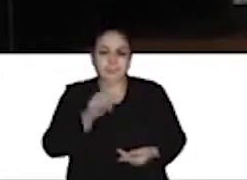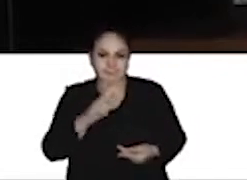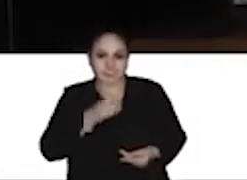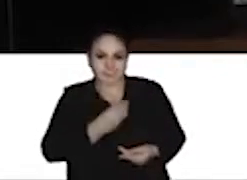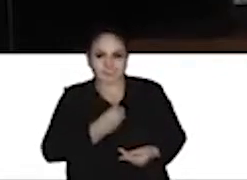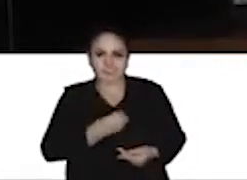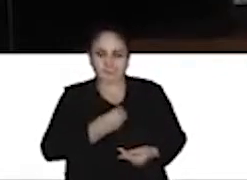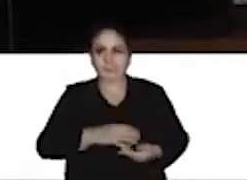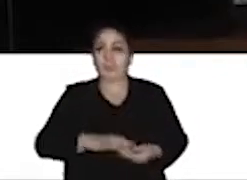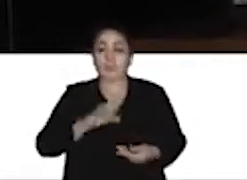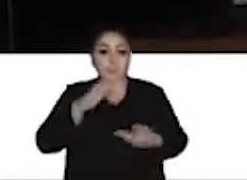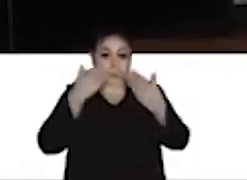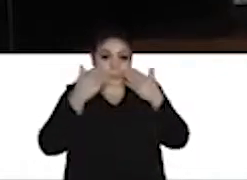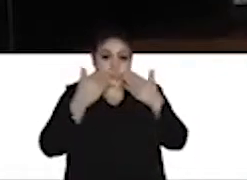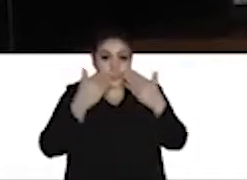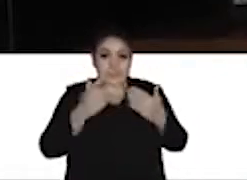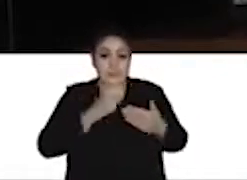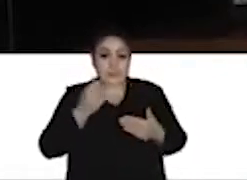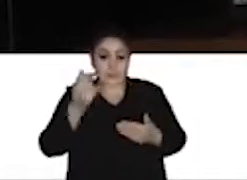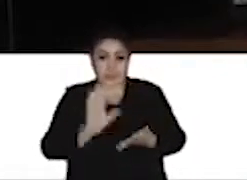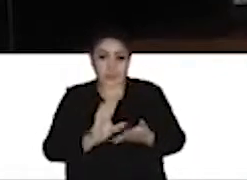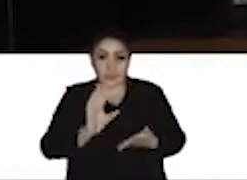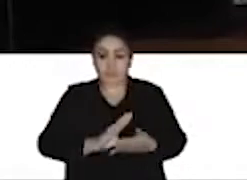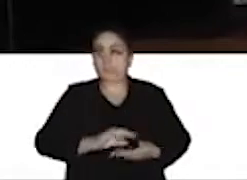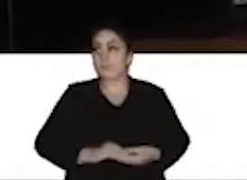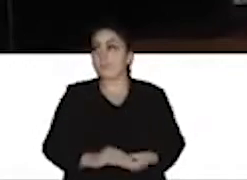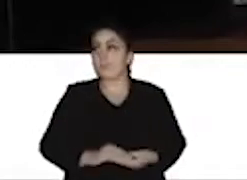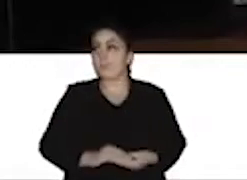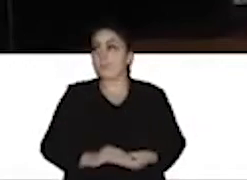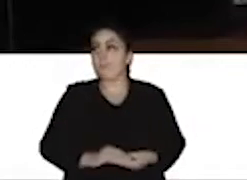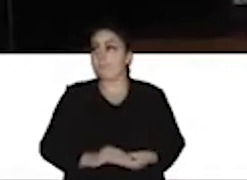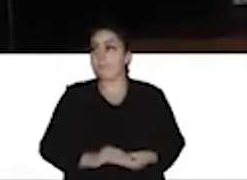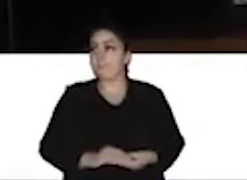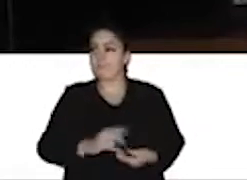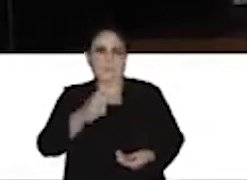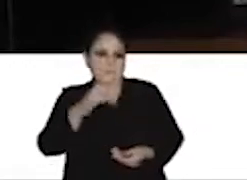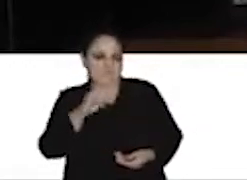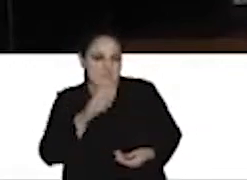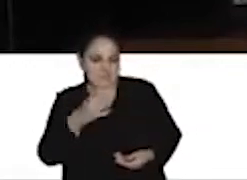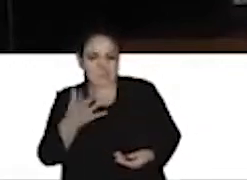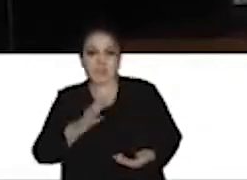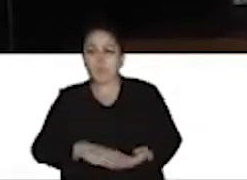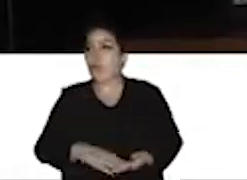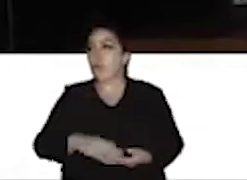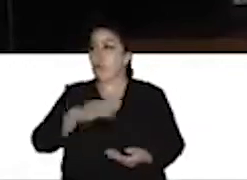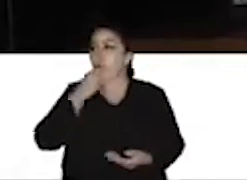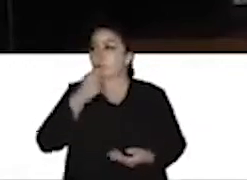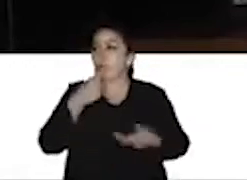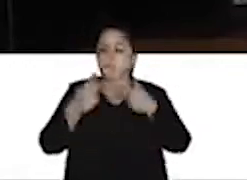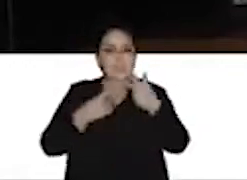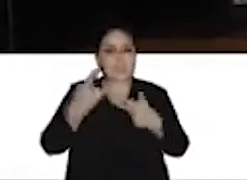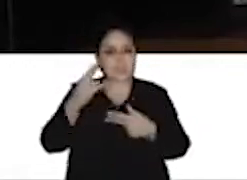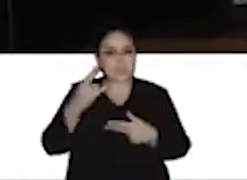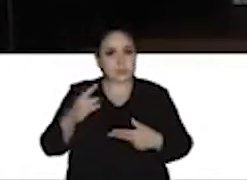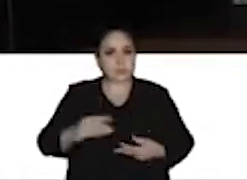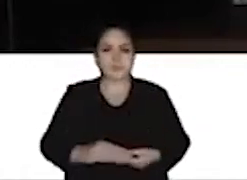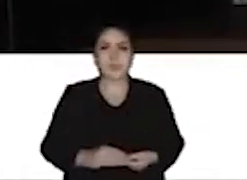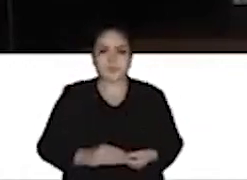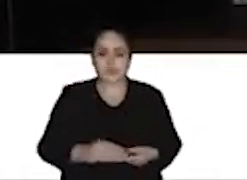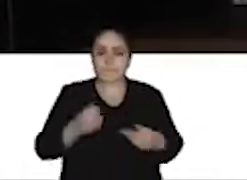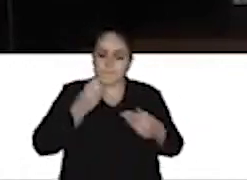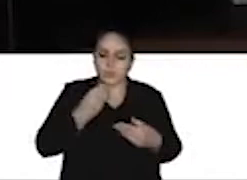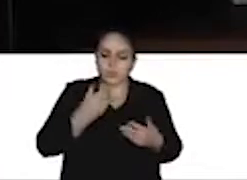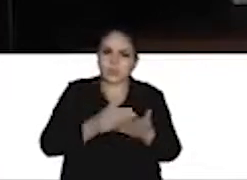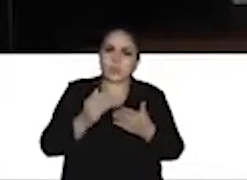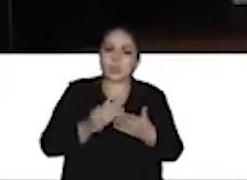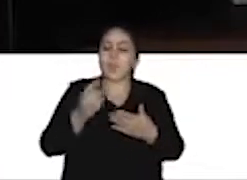ó. Estamos com dinheiro? O último bolivariano. Quer em pix ou quer o dinheiro mesmo? O homem já começou jogando dizendo que é o último. Mas calma, vamos, vamos, vamos. Aqui